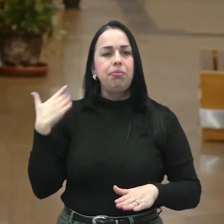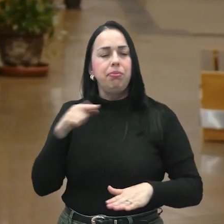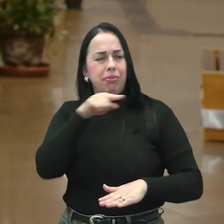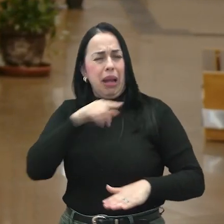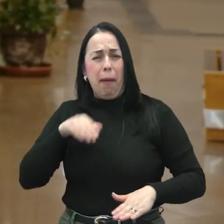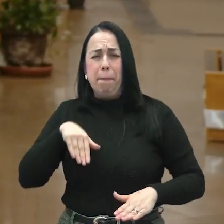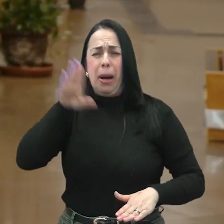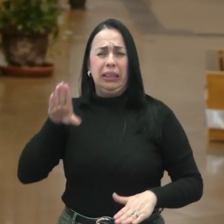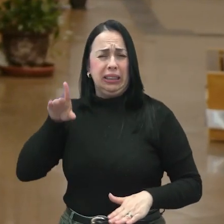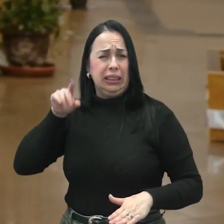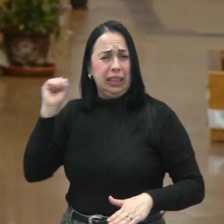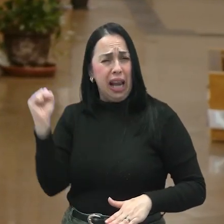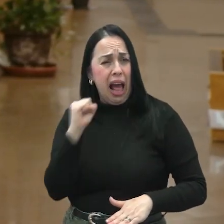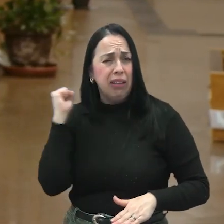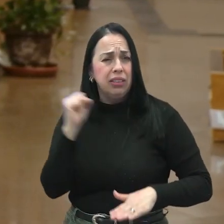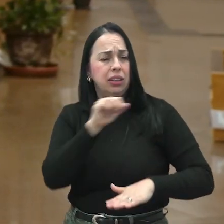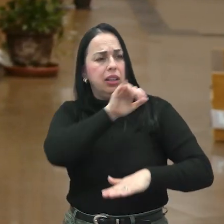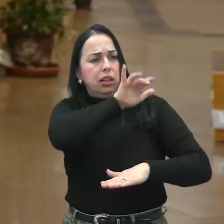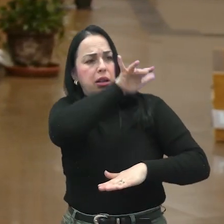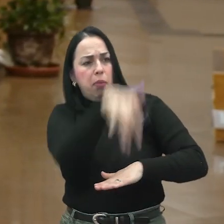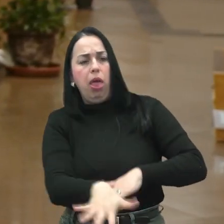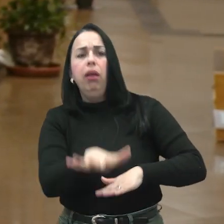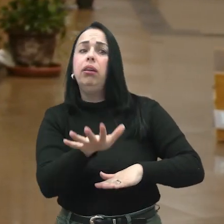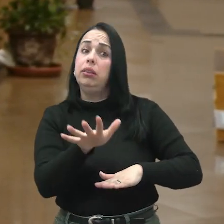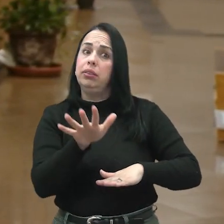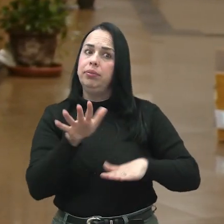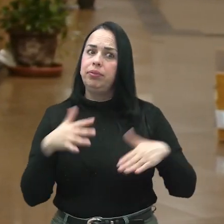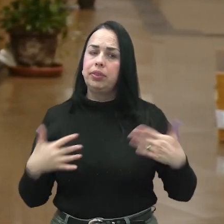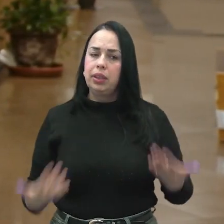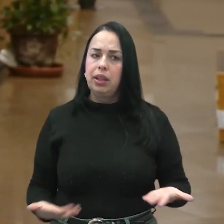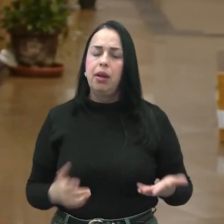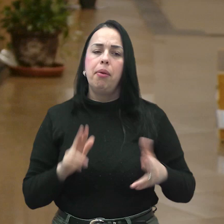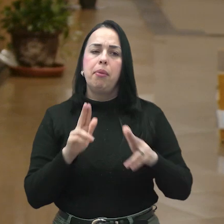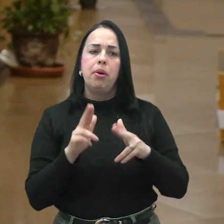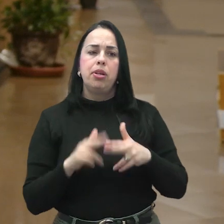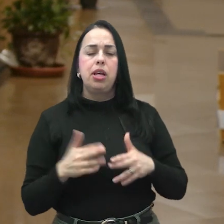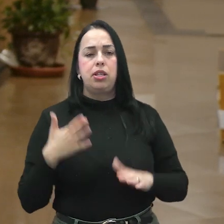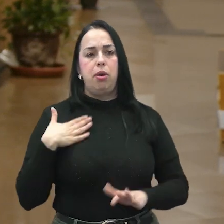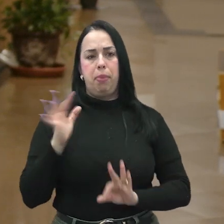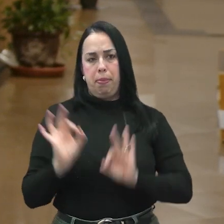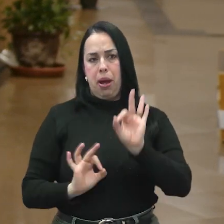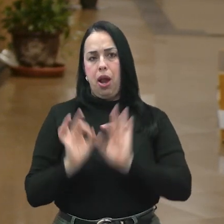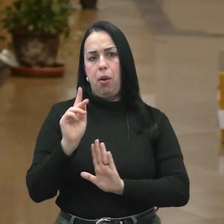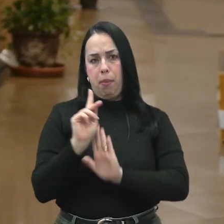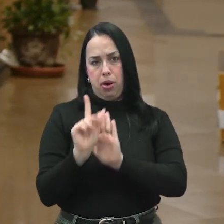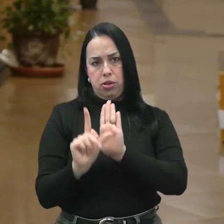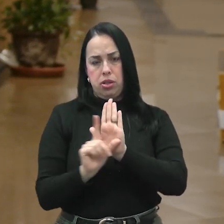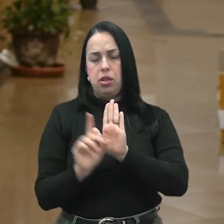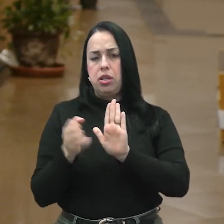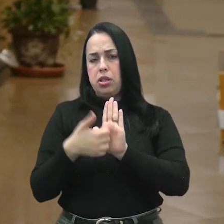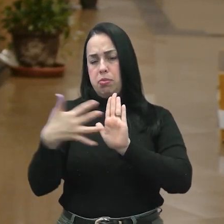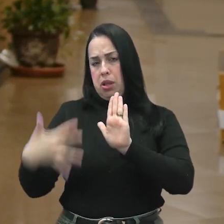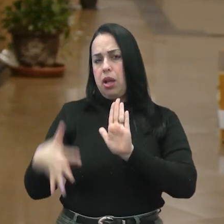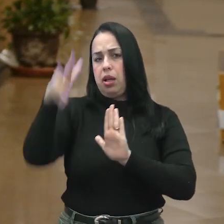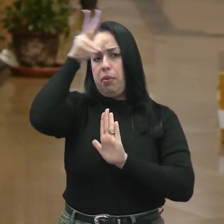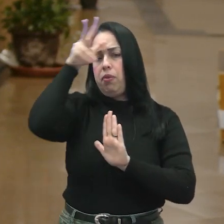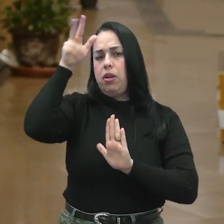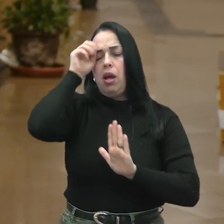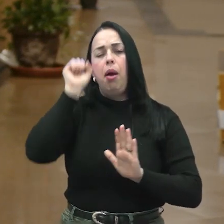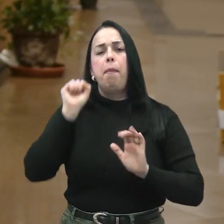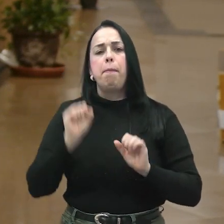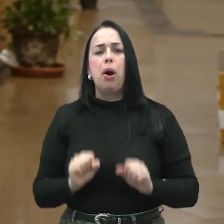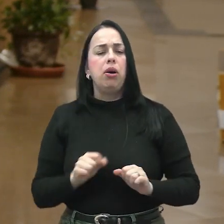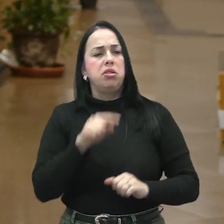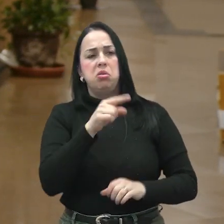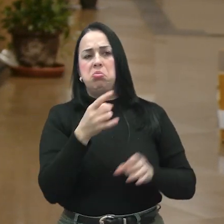4, que era o atenuante para uma ação demolitória. Então, em função disso, eu fiz um projeto, né, autorizando a